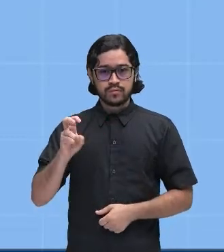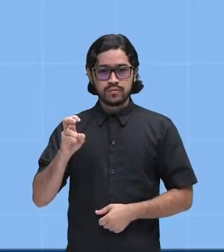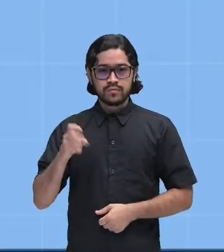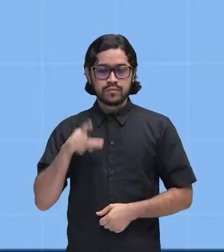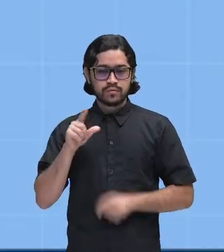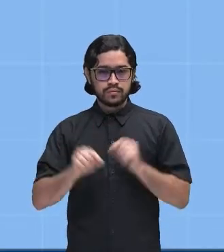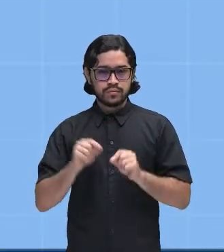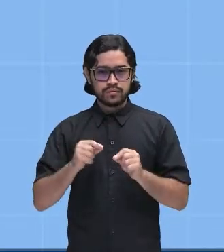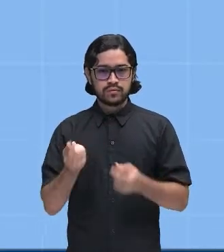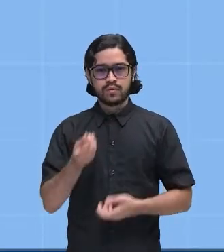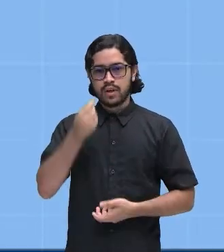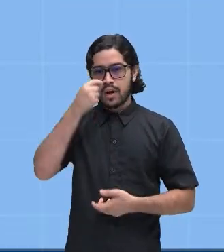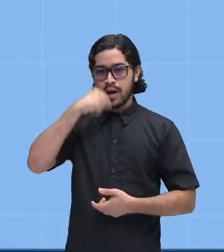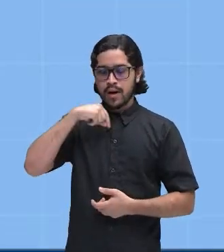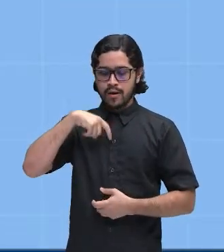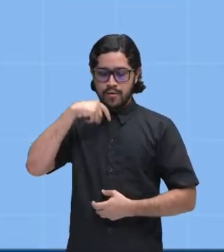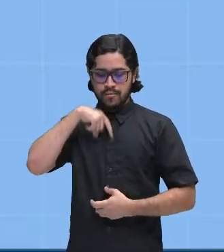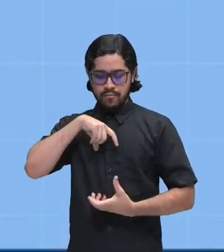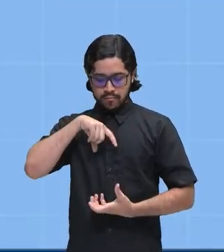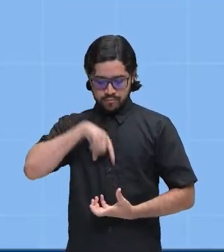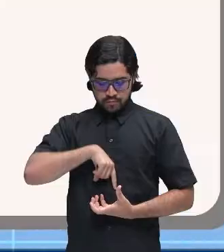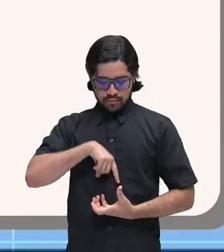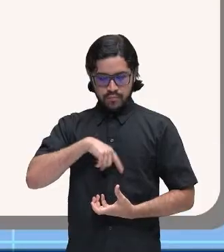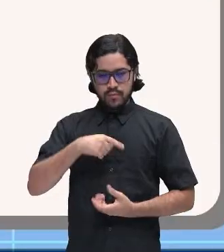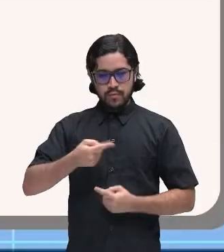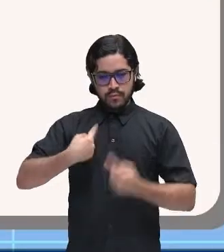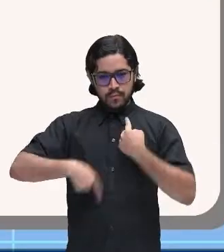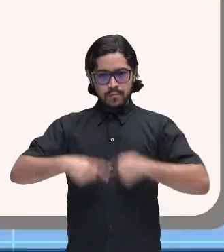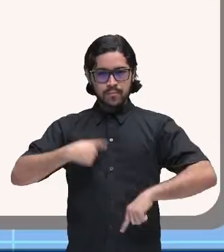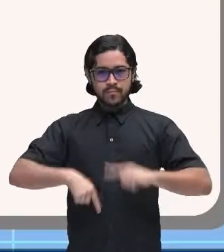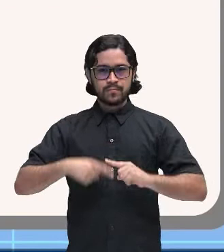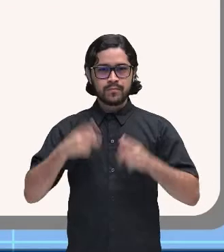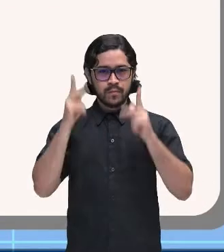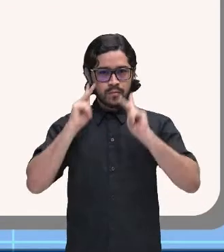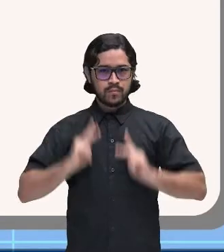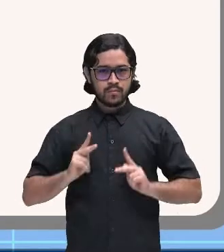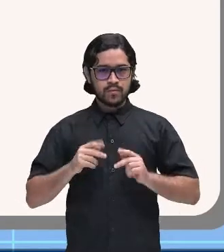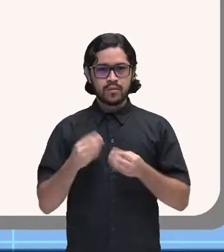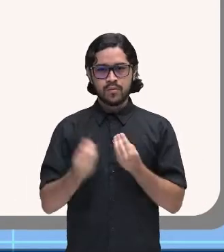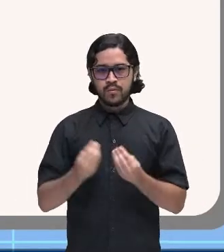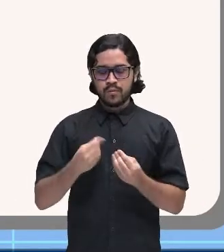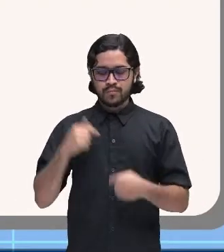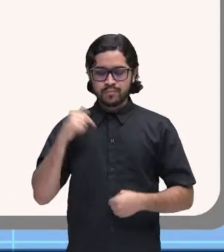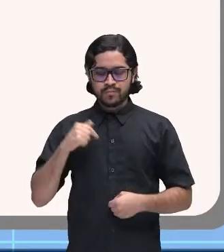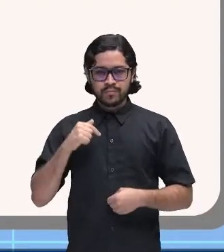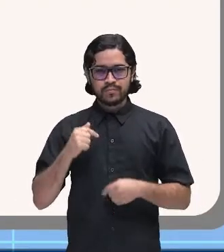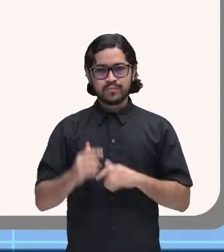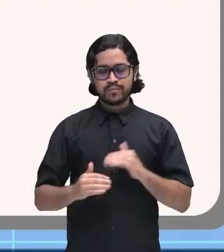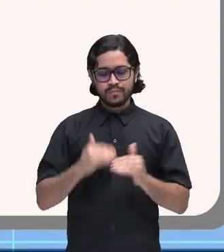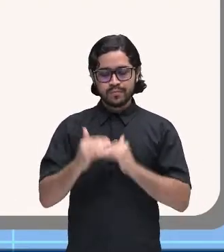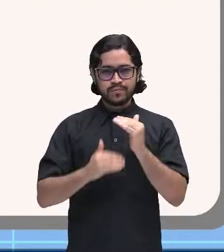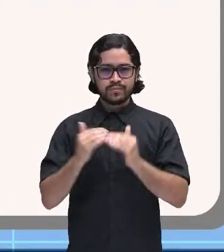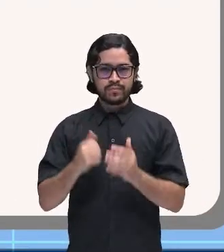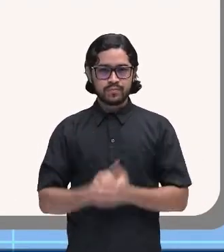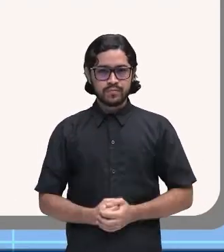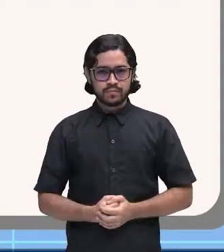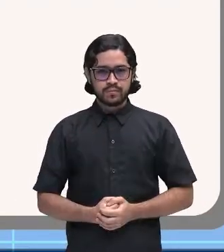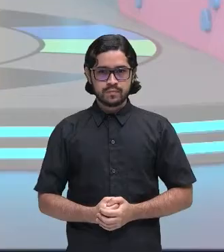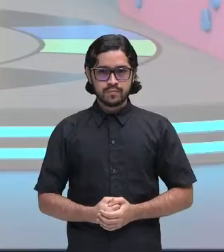Digestório Humano. Ok? Com detalhamento, constituição e funcionamento do sistema